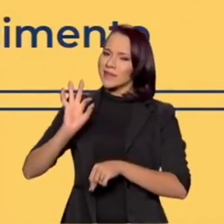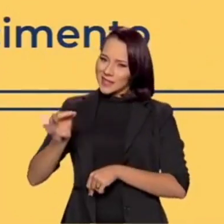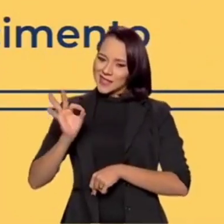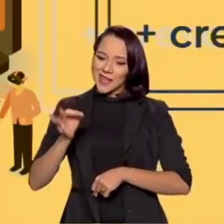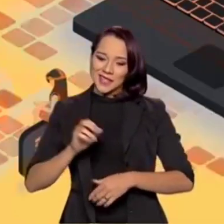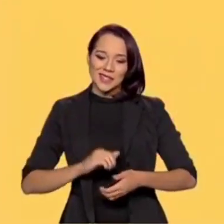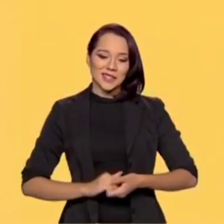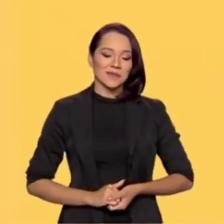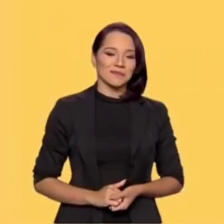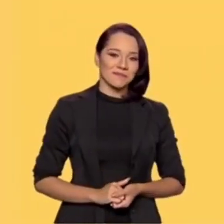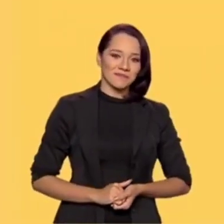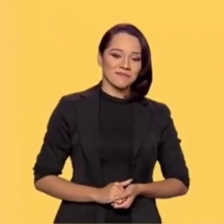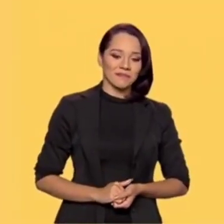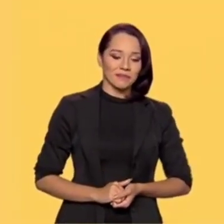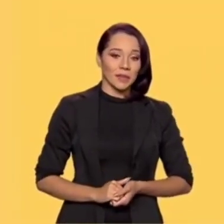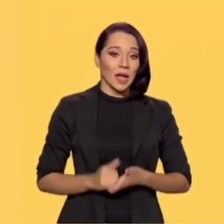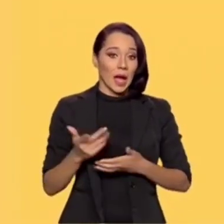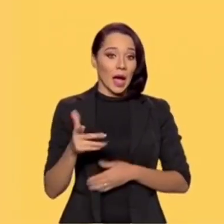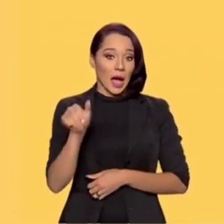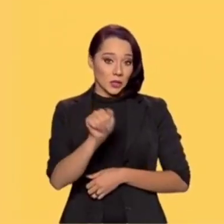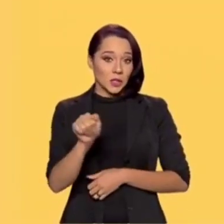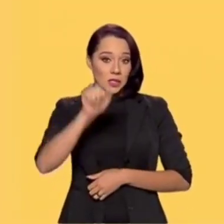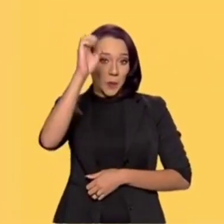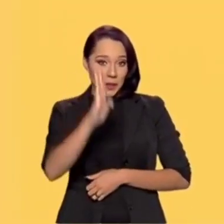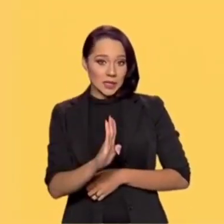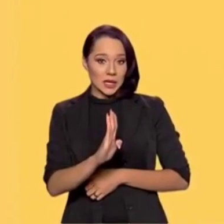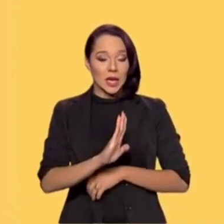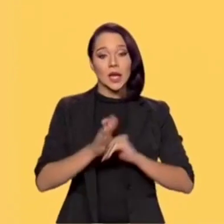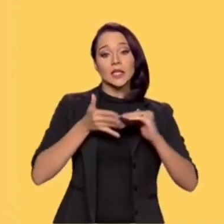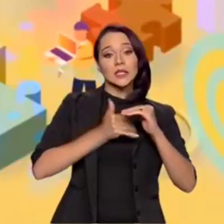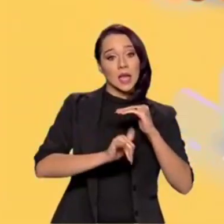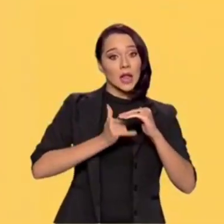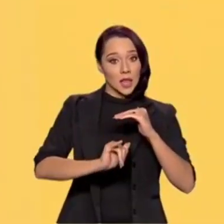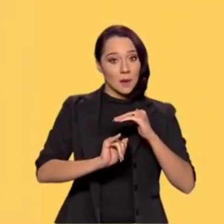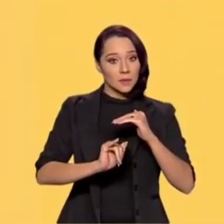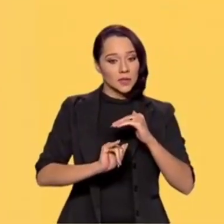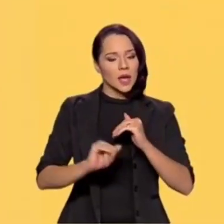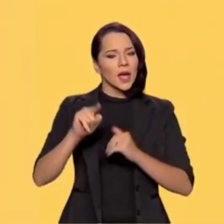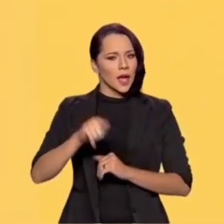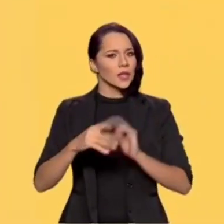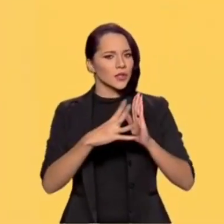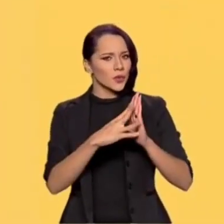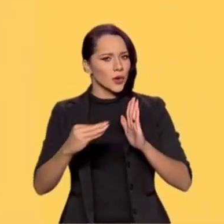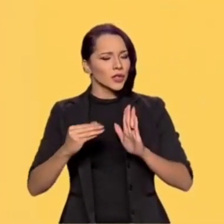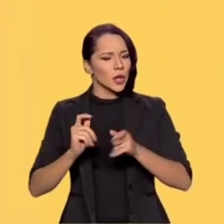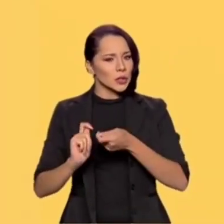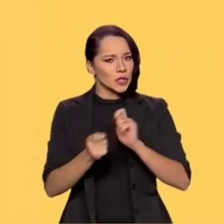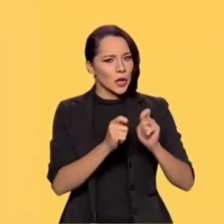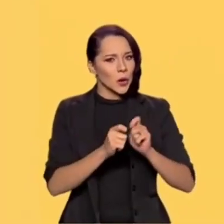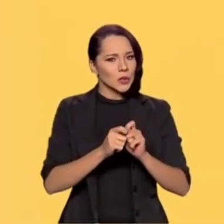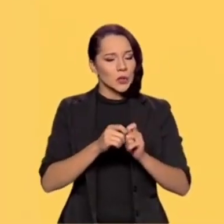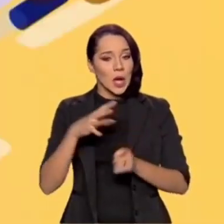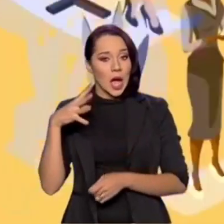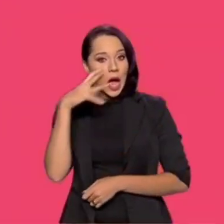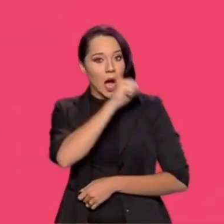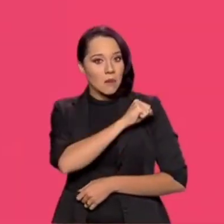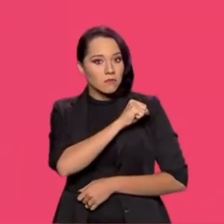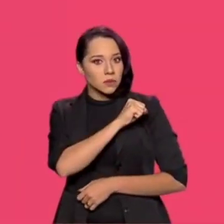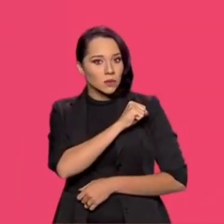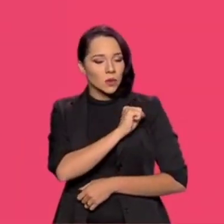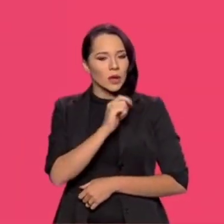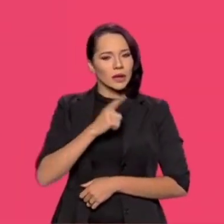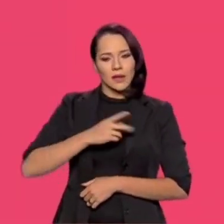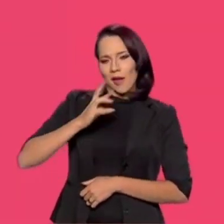erradas. Segundo a Associação Brasileira de Startups, este é um modelo de negócio rápido e enxuto que